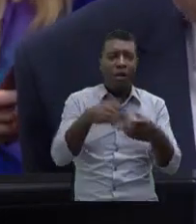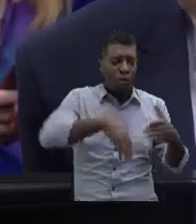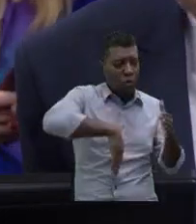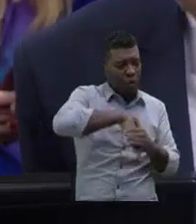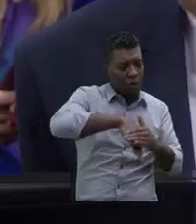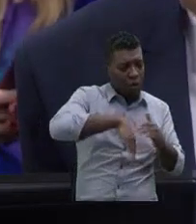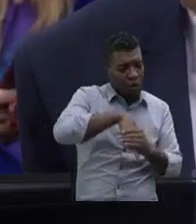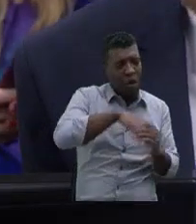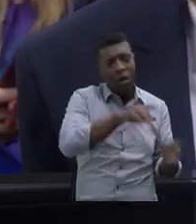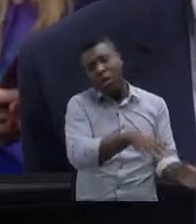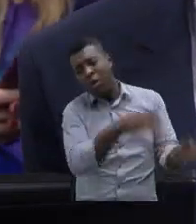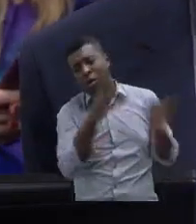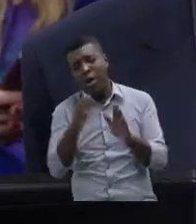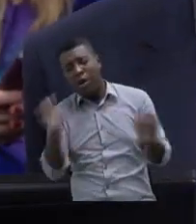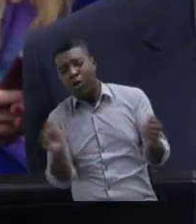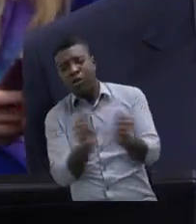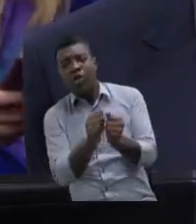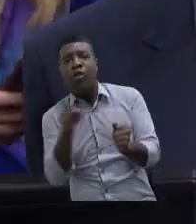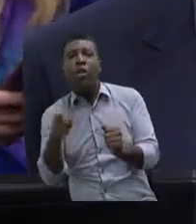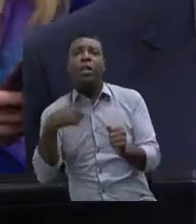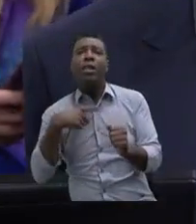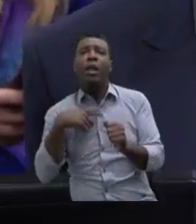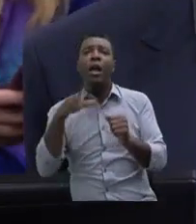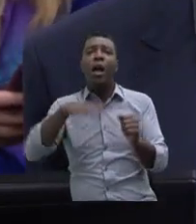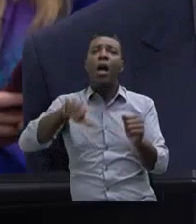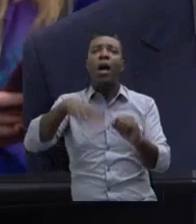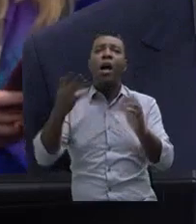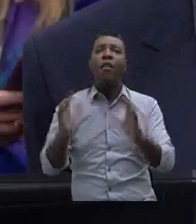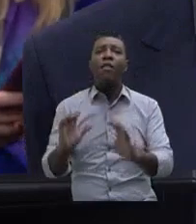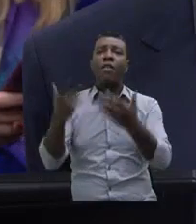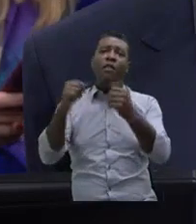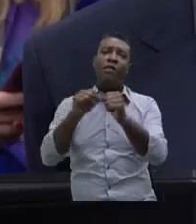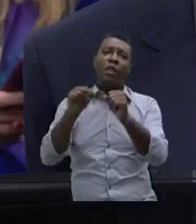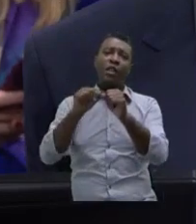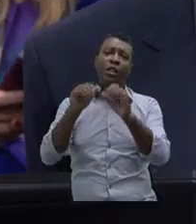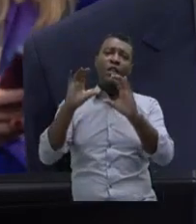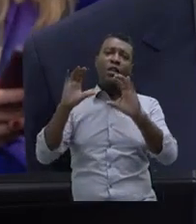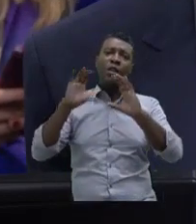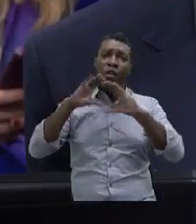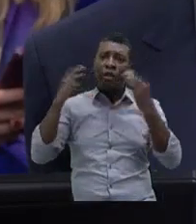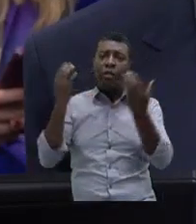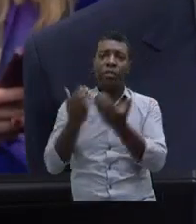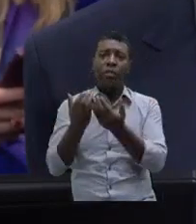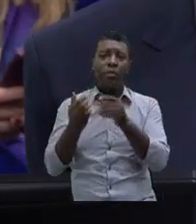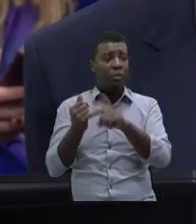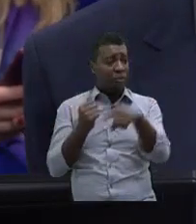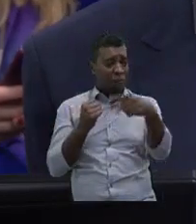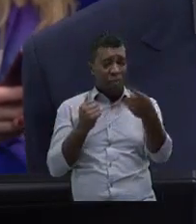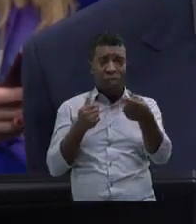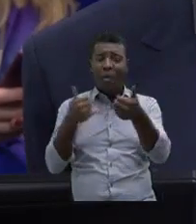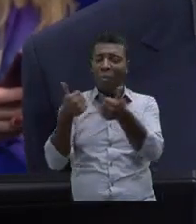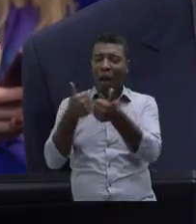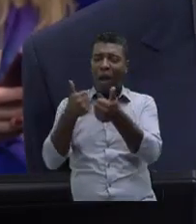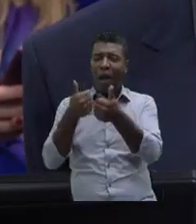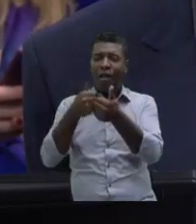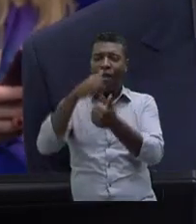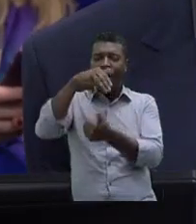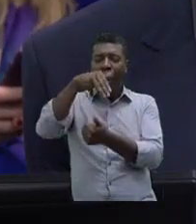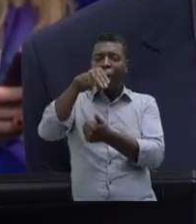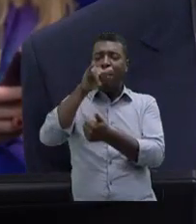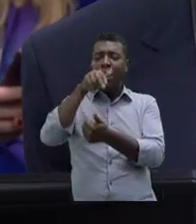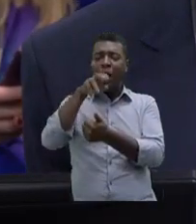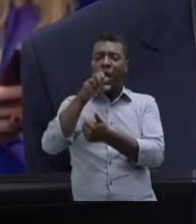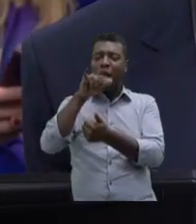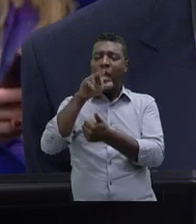para se realizar show? Nós temos um Mineirinho hoje, que ele, até a última vez que eu fui lá, estava sucateado. Acho que ele seria uma solução